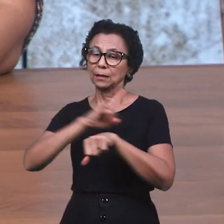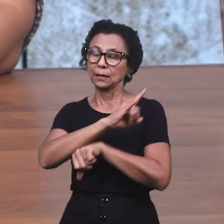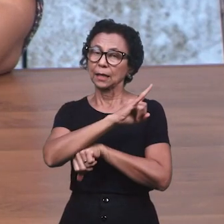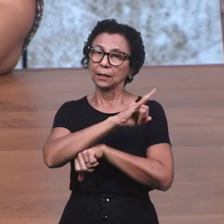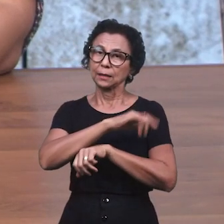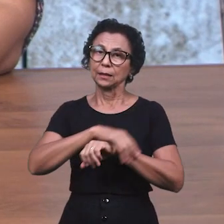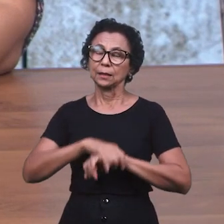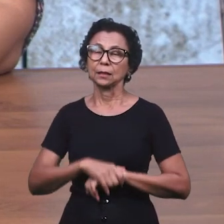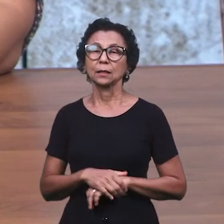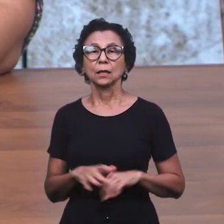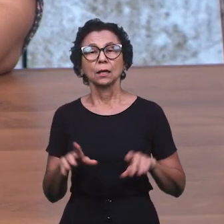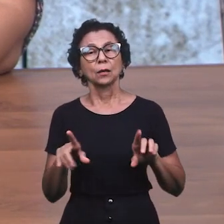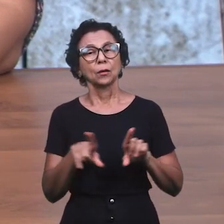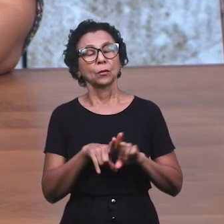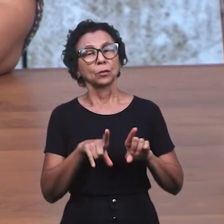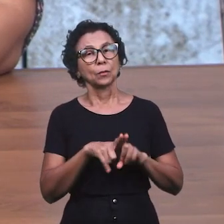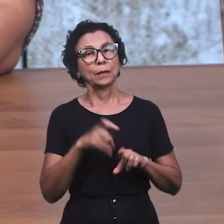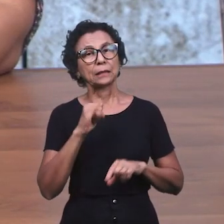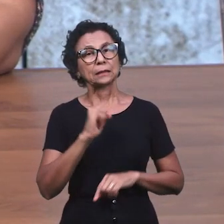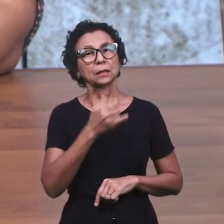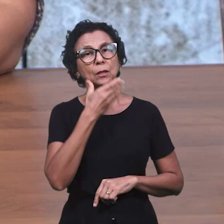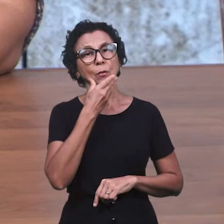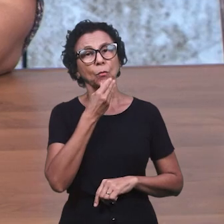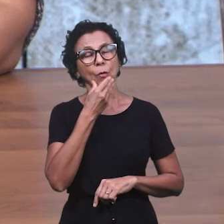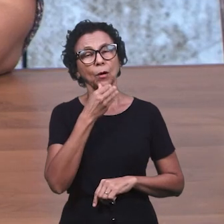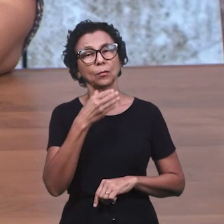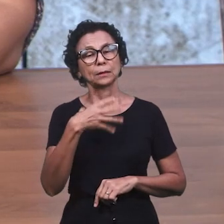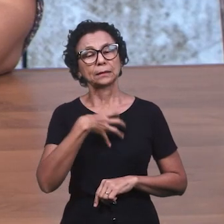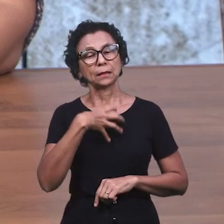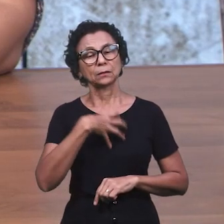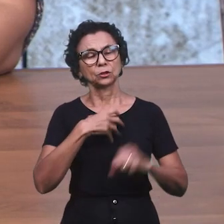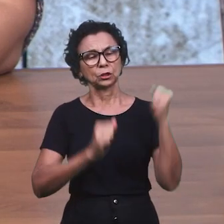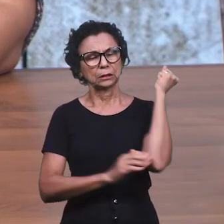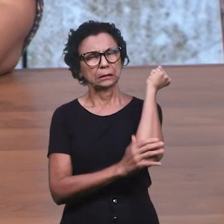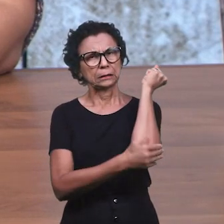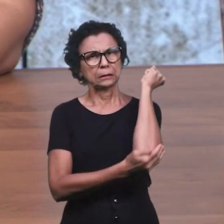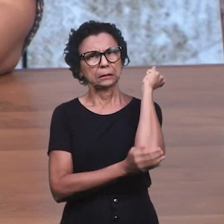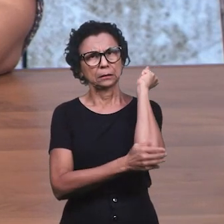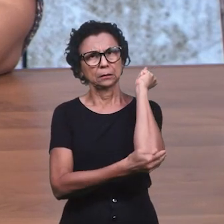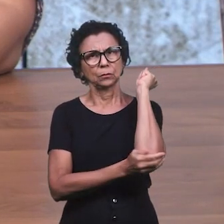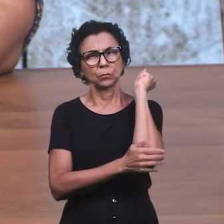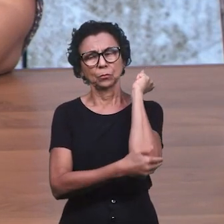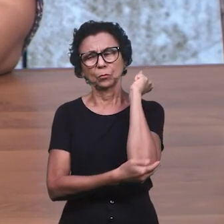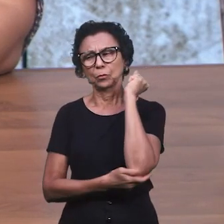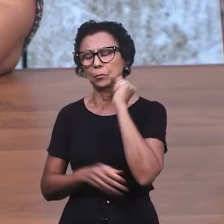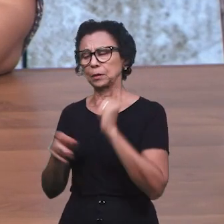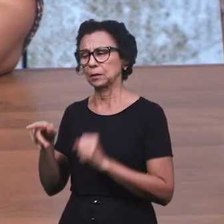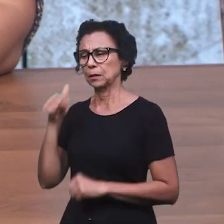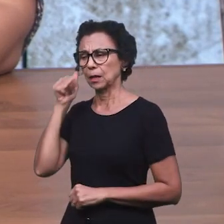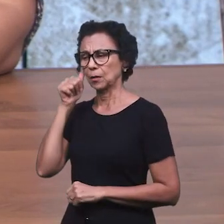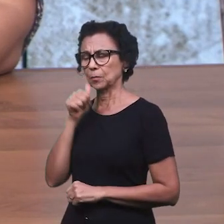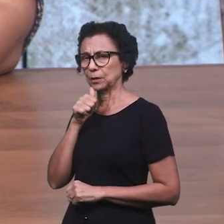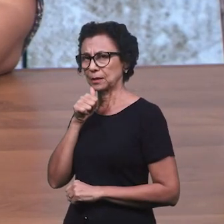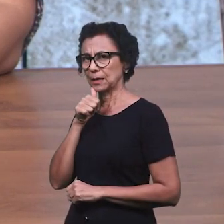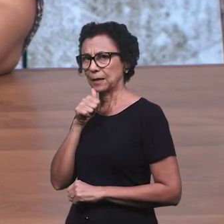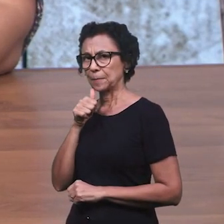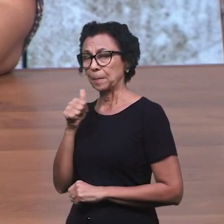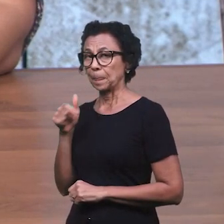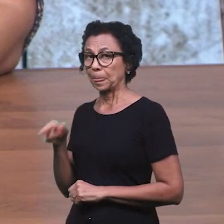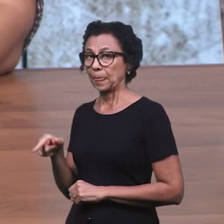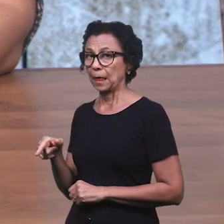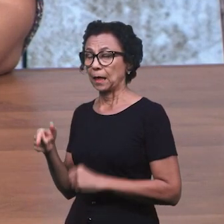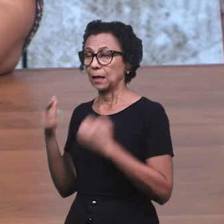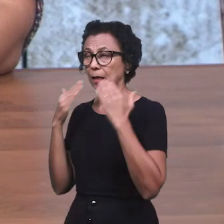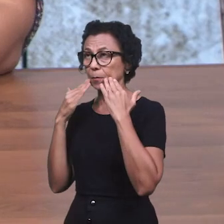sobre o homem vier o espírito de ciúmes e tiver ciúmes de sua mulher, apresente a mulher perante o